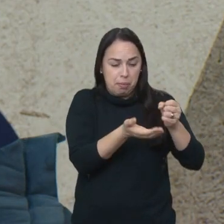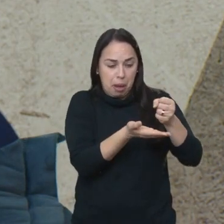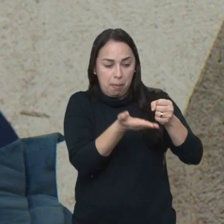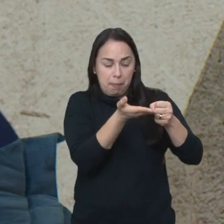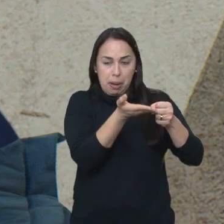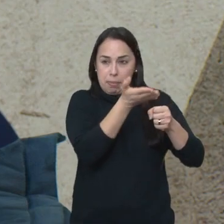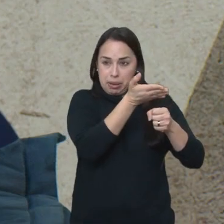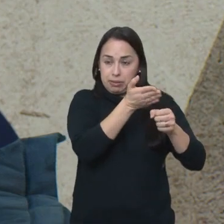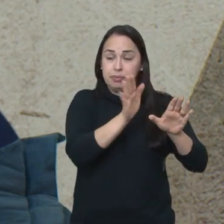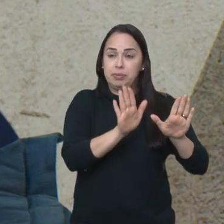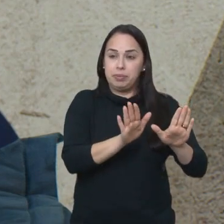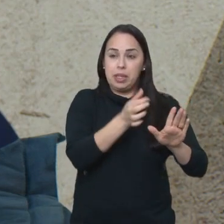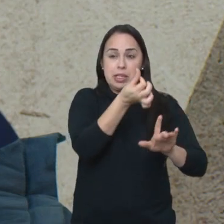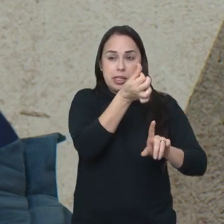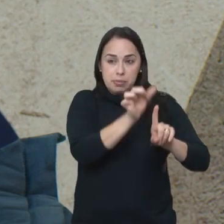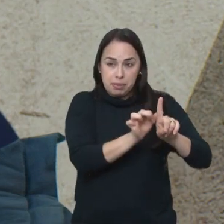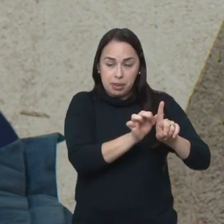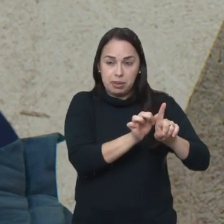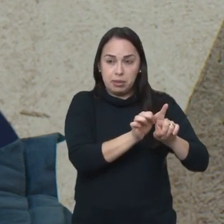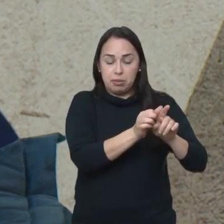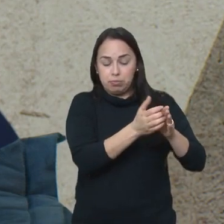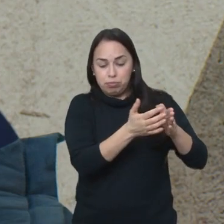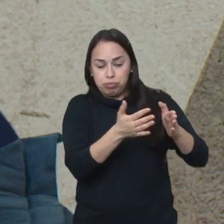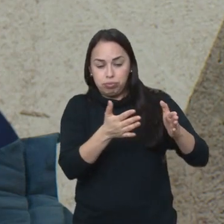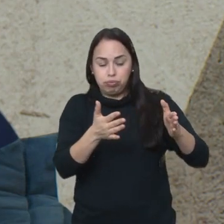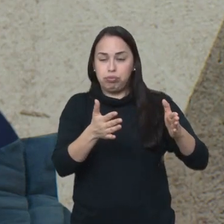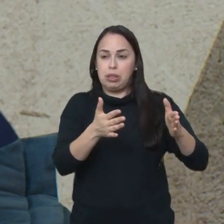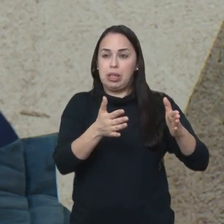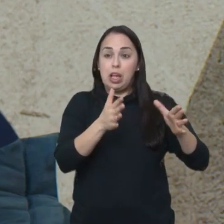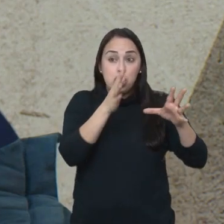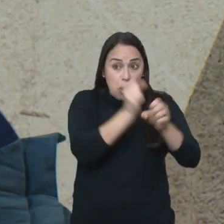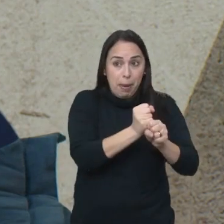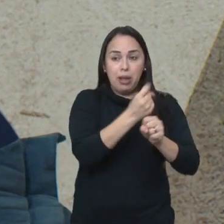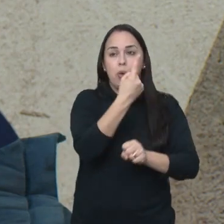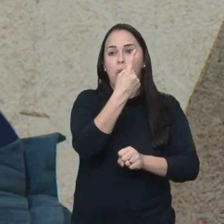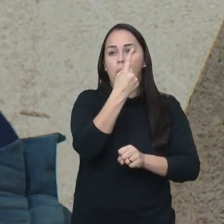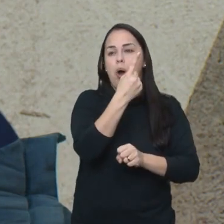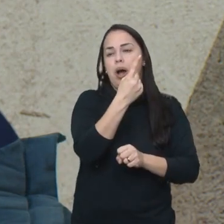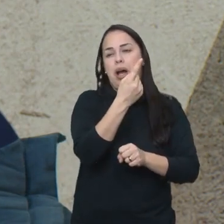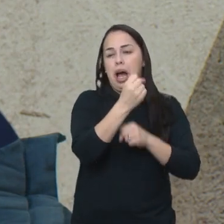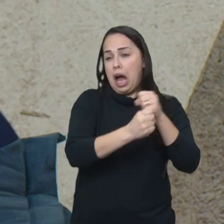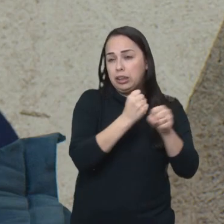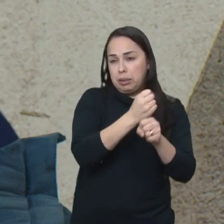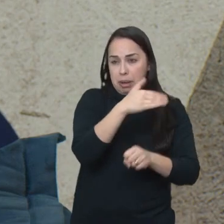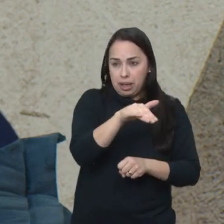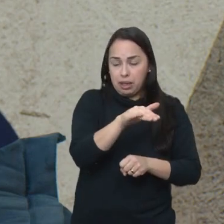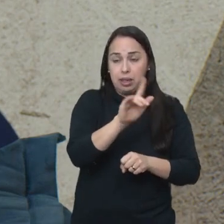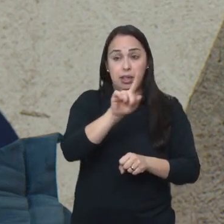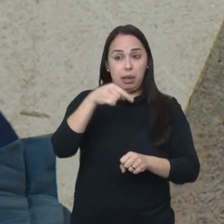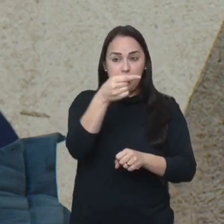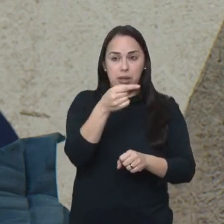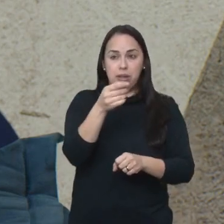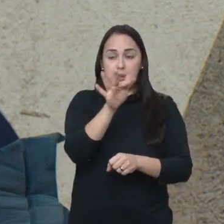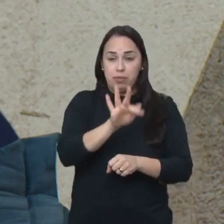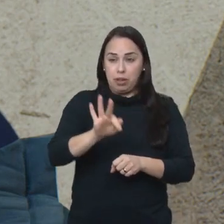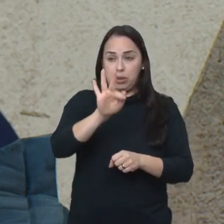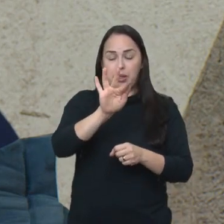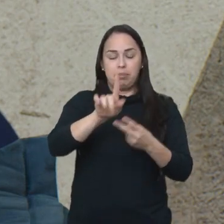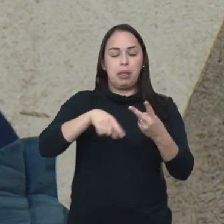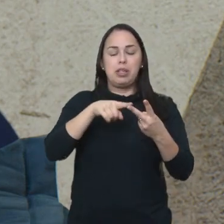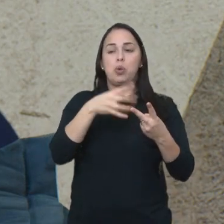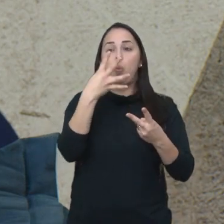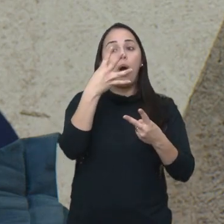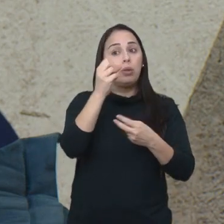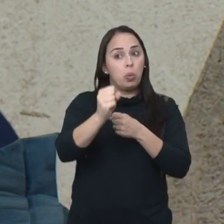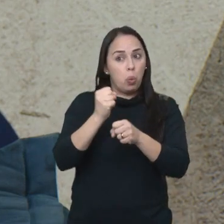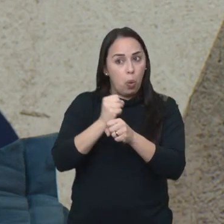meses aproximadamente. Então, seria 1 ano e meio, básico, intermediário e avançado. Aí vem o ensino superior,